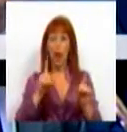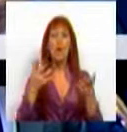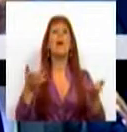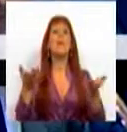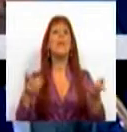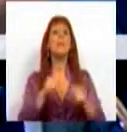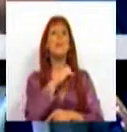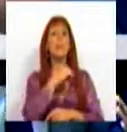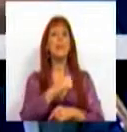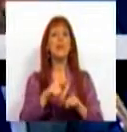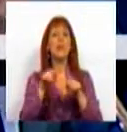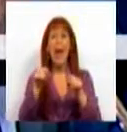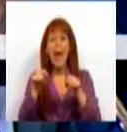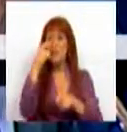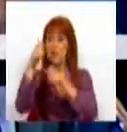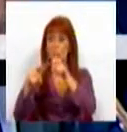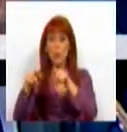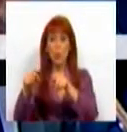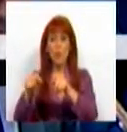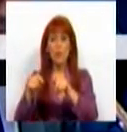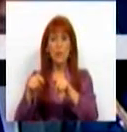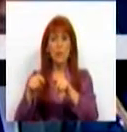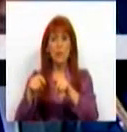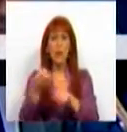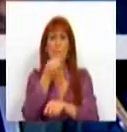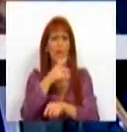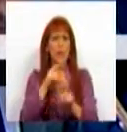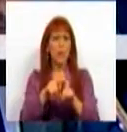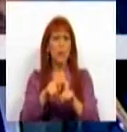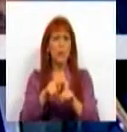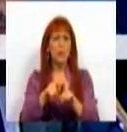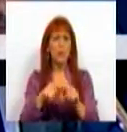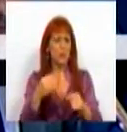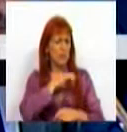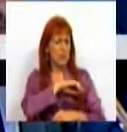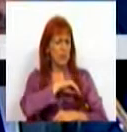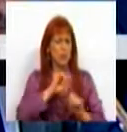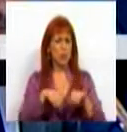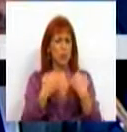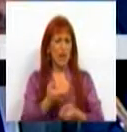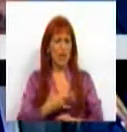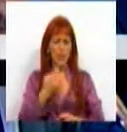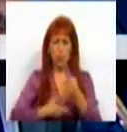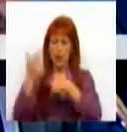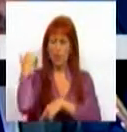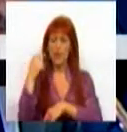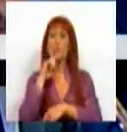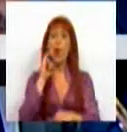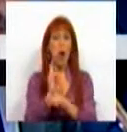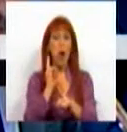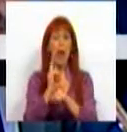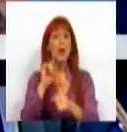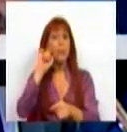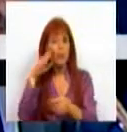sim permitir que as pessoas que perderam o social desemprego há 1 ano atrás possam voltar a